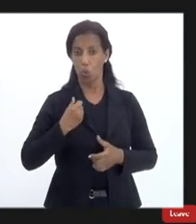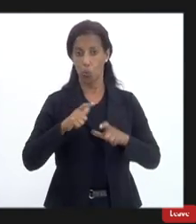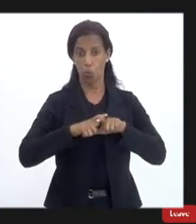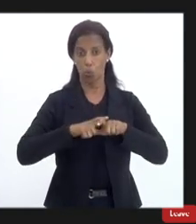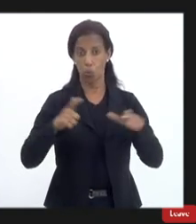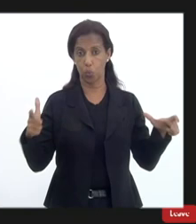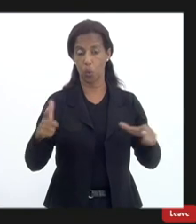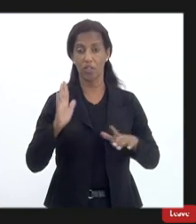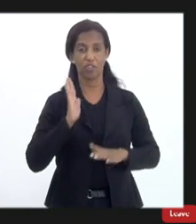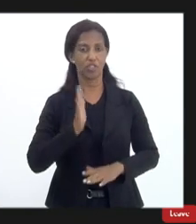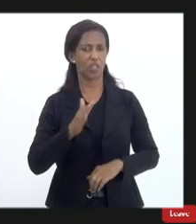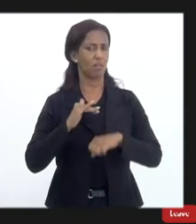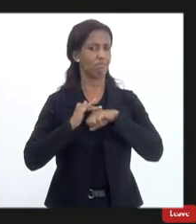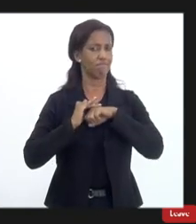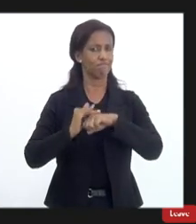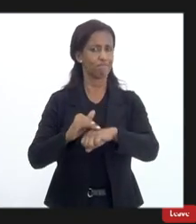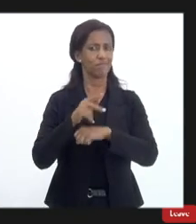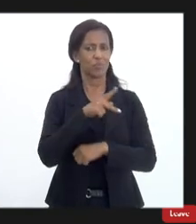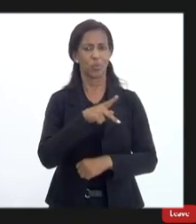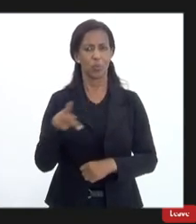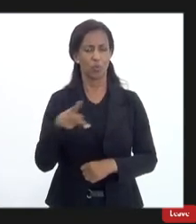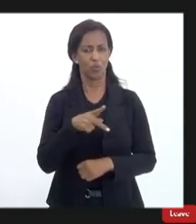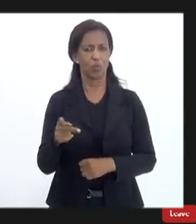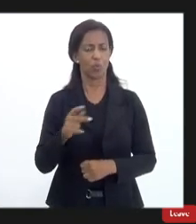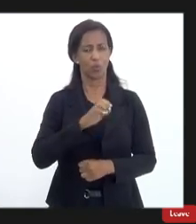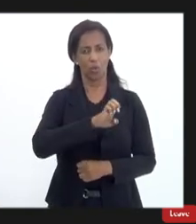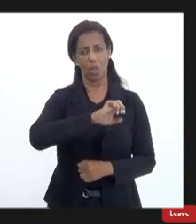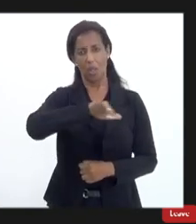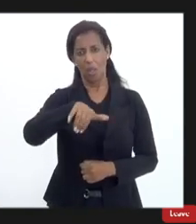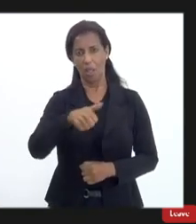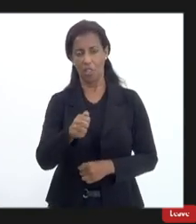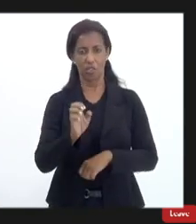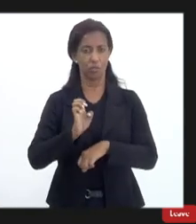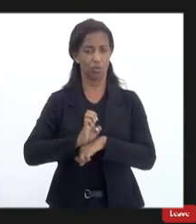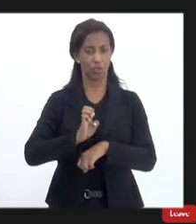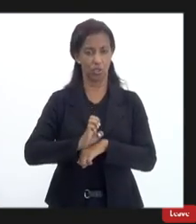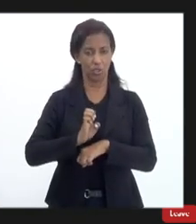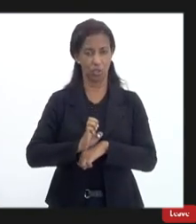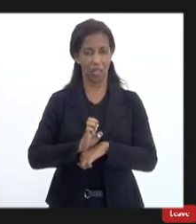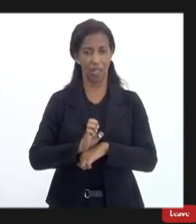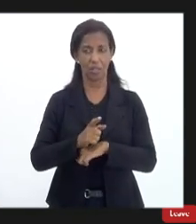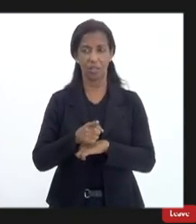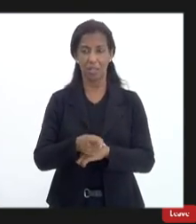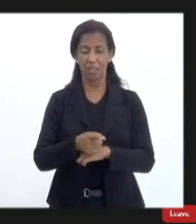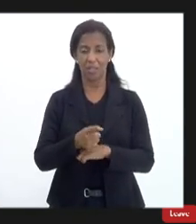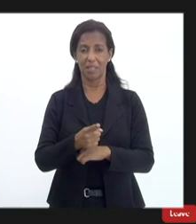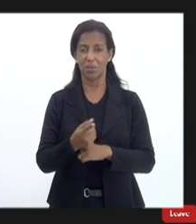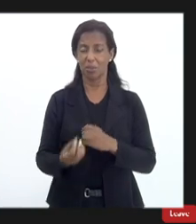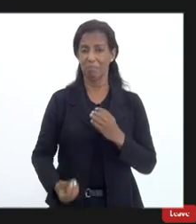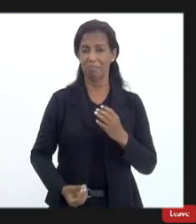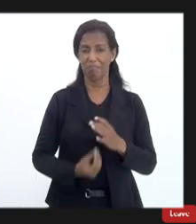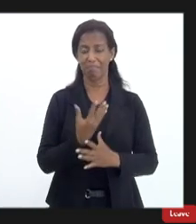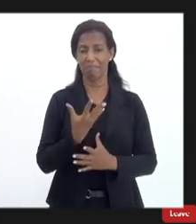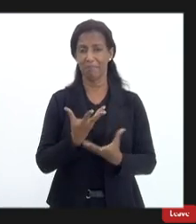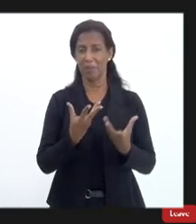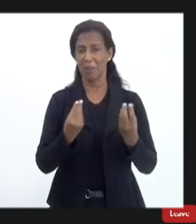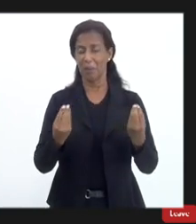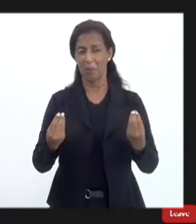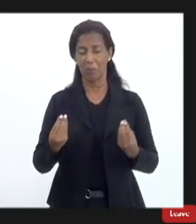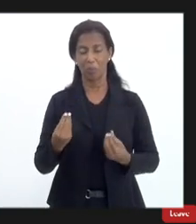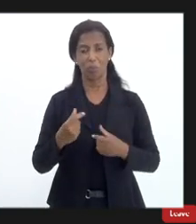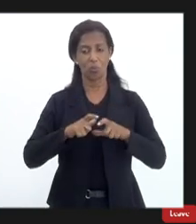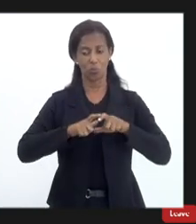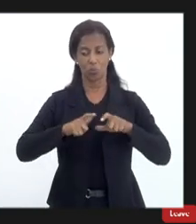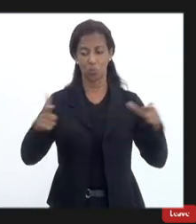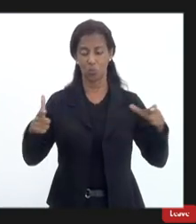gente tem conversado com professores da educação de jovens e adultos da rede estadual e isso aparece de forma muito gritante.